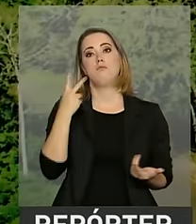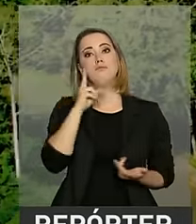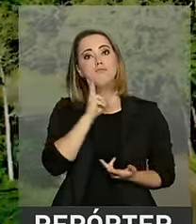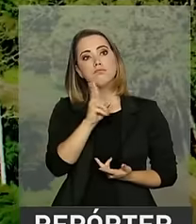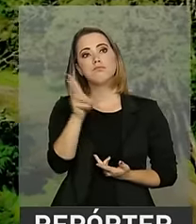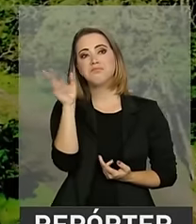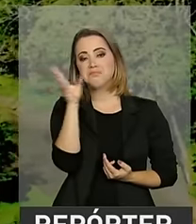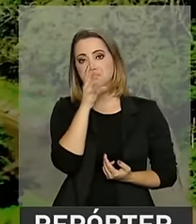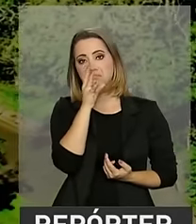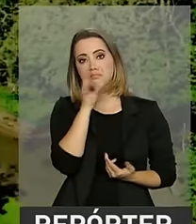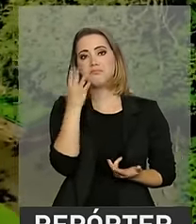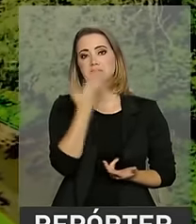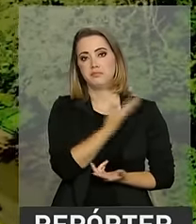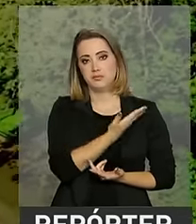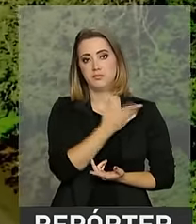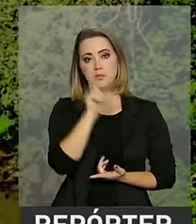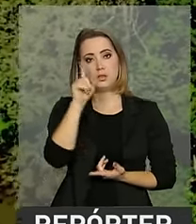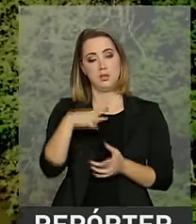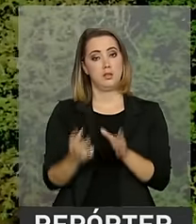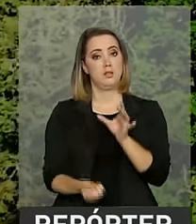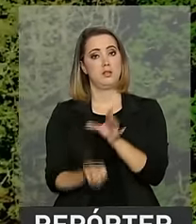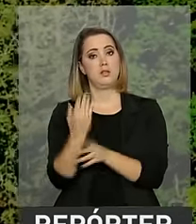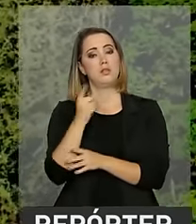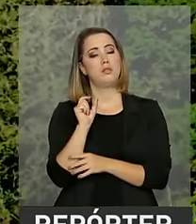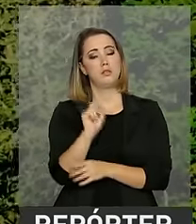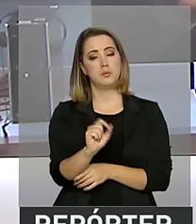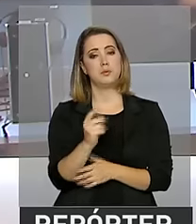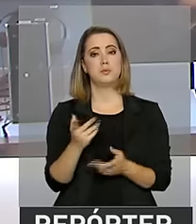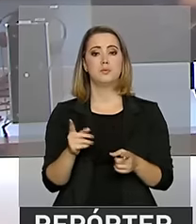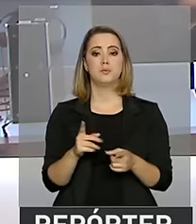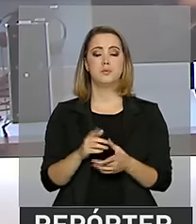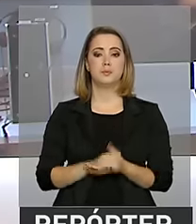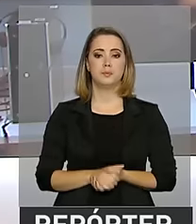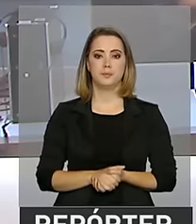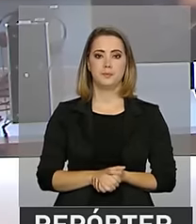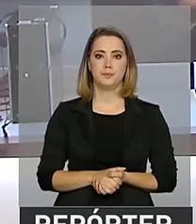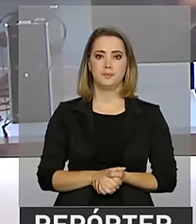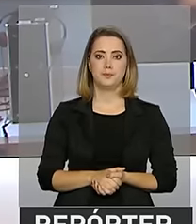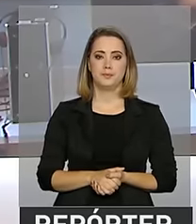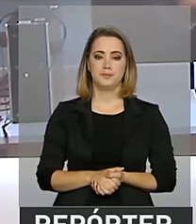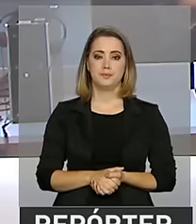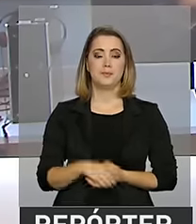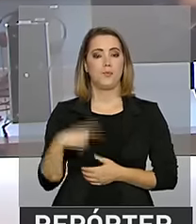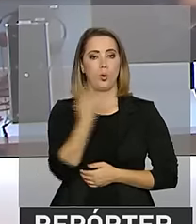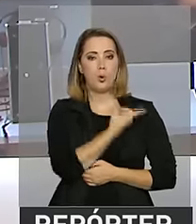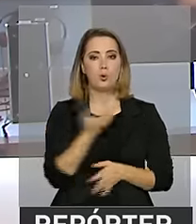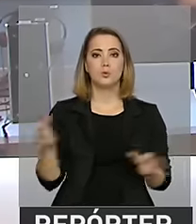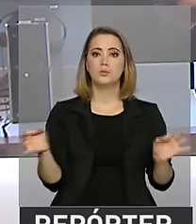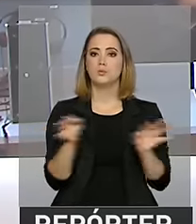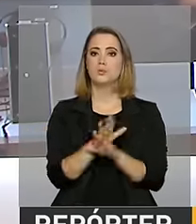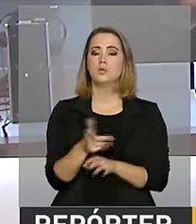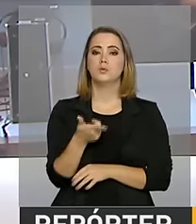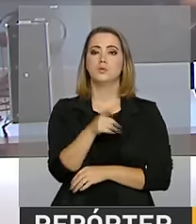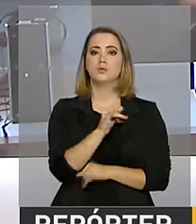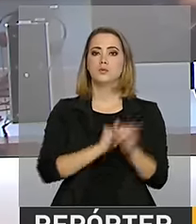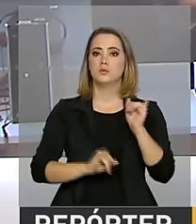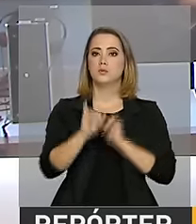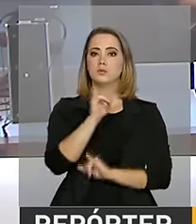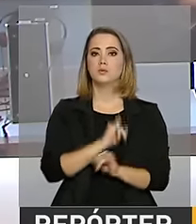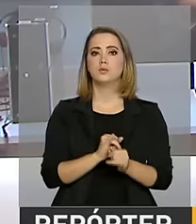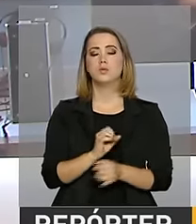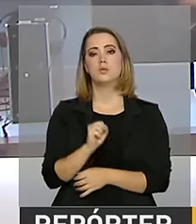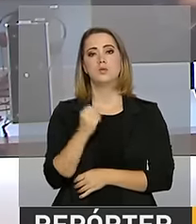belíssimos então eles são criados com essa finalidade é isso nós voltamos a qualquer momento com outras